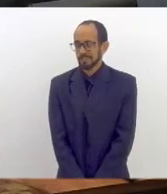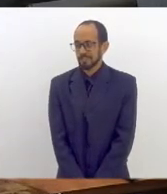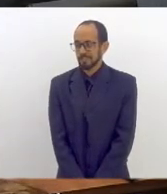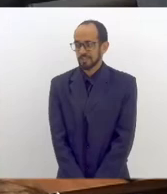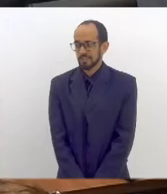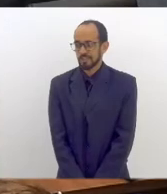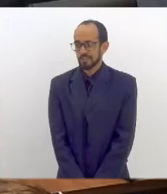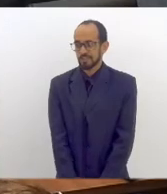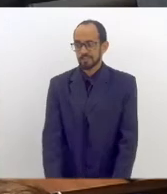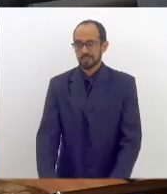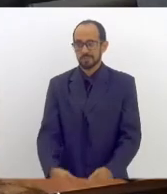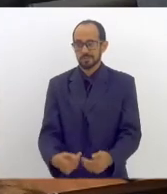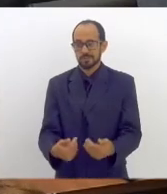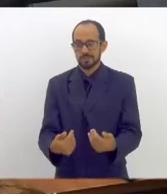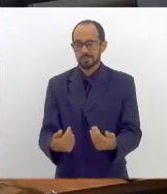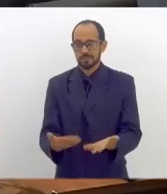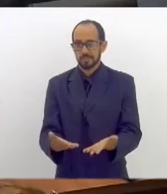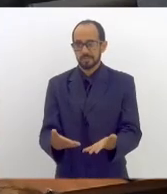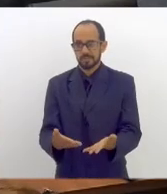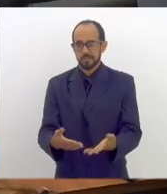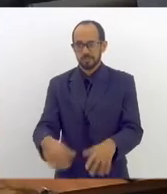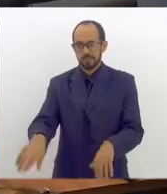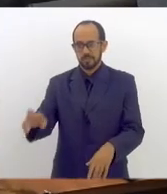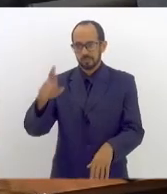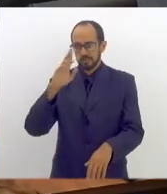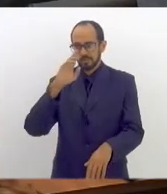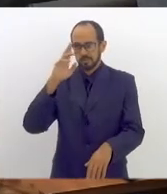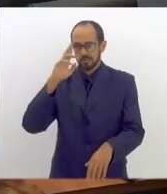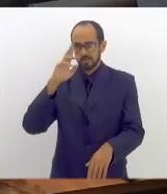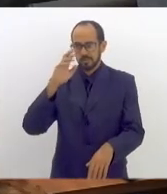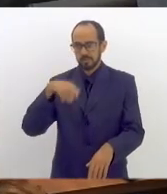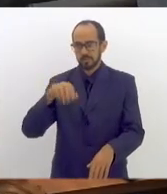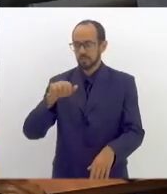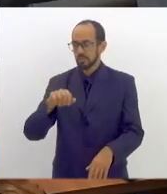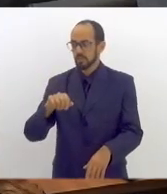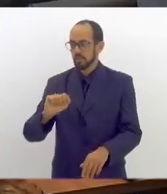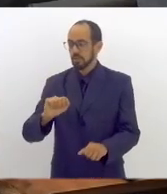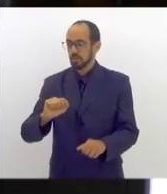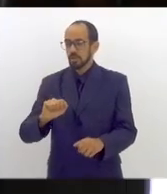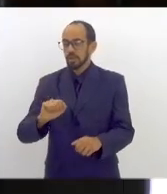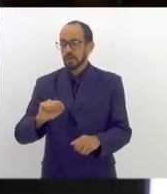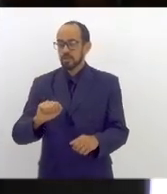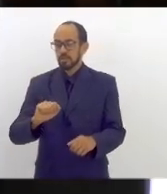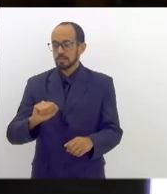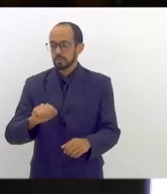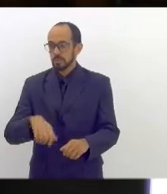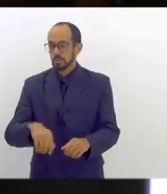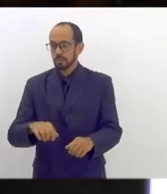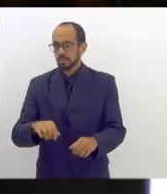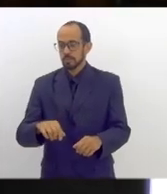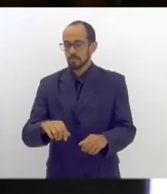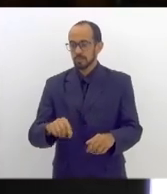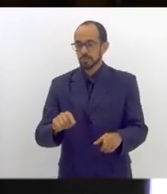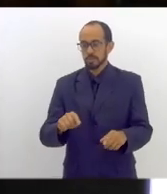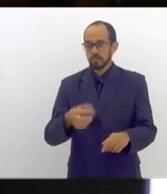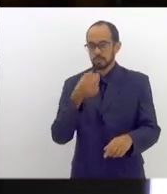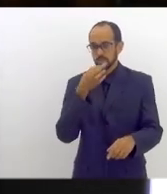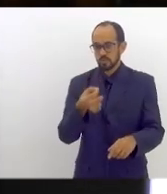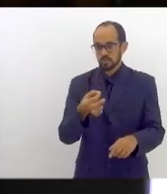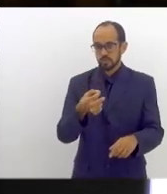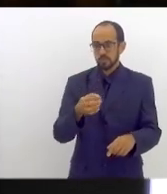eu vou me permitir começar com um bom dia e justifico